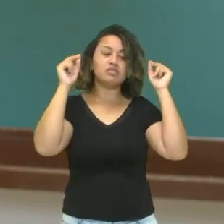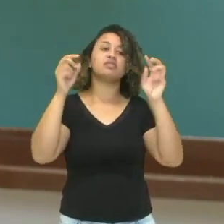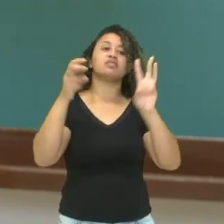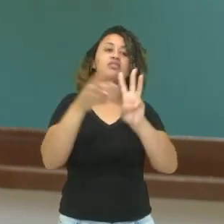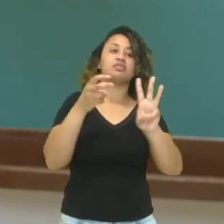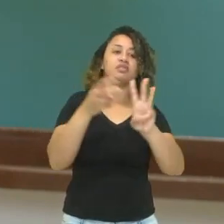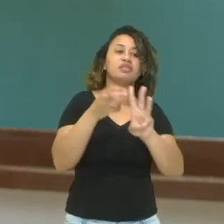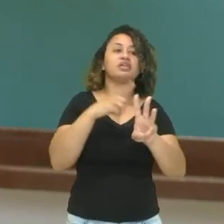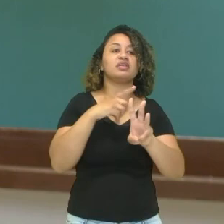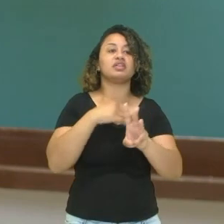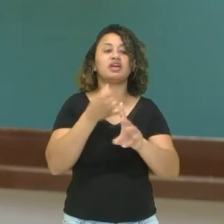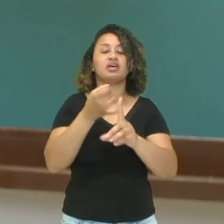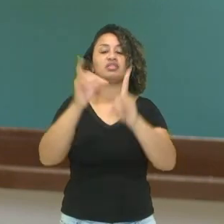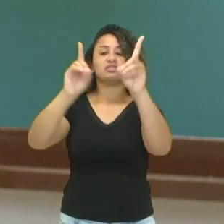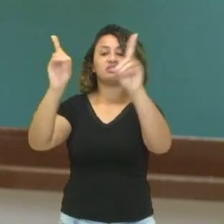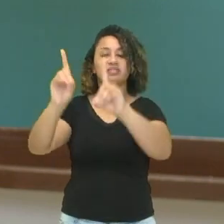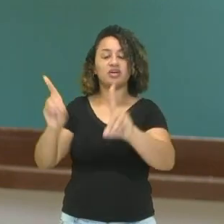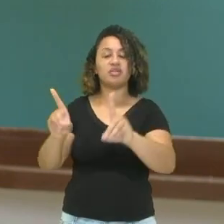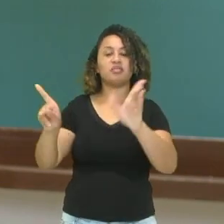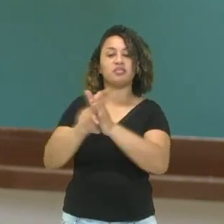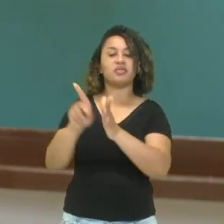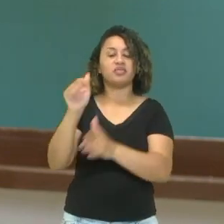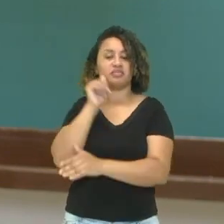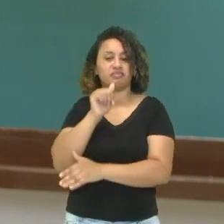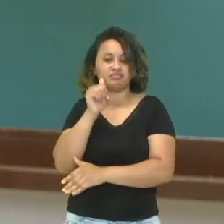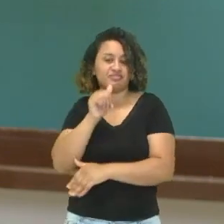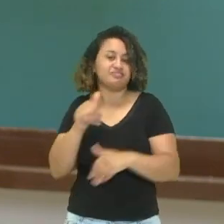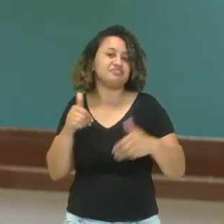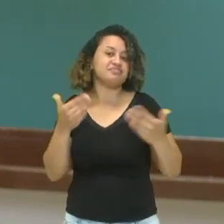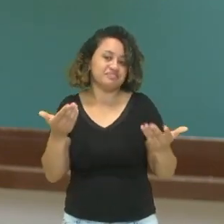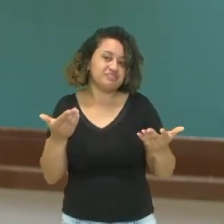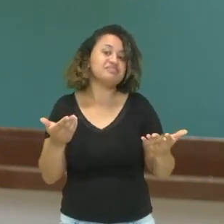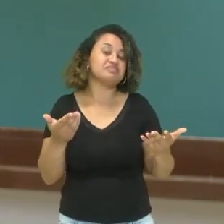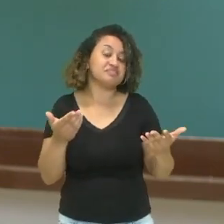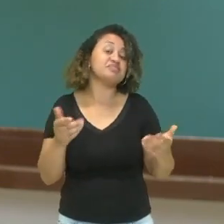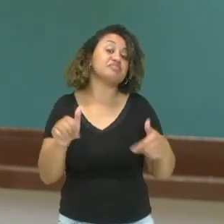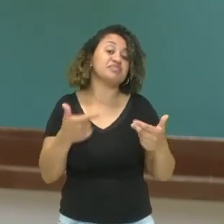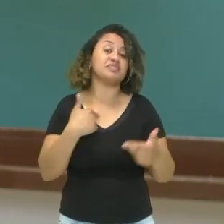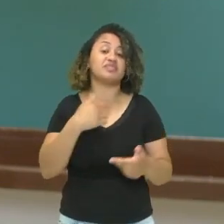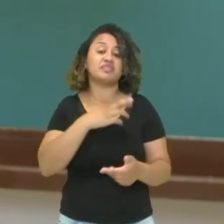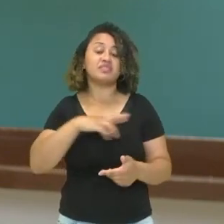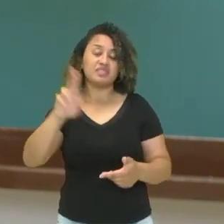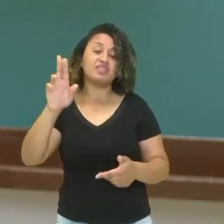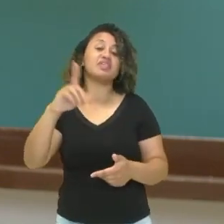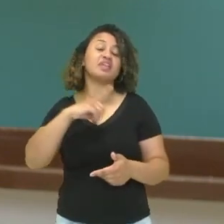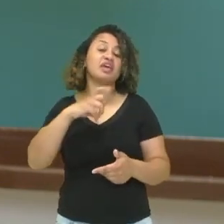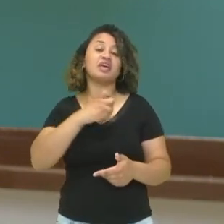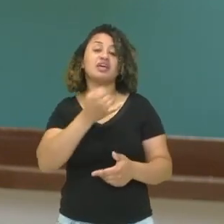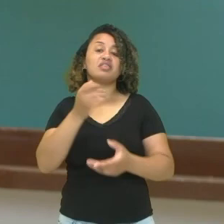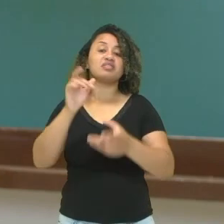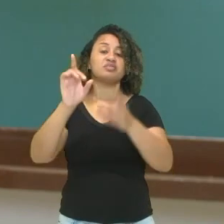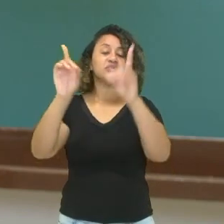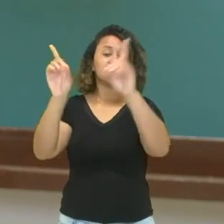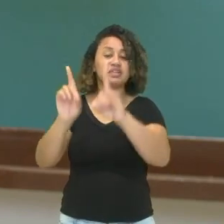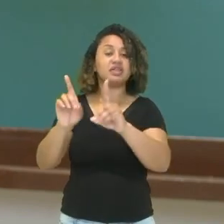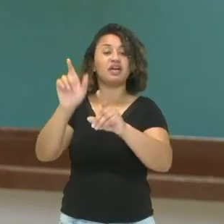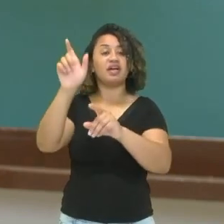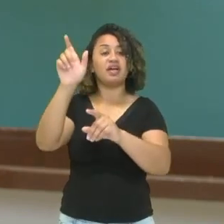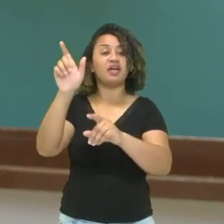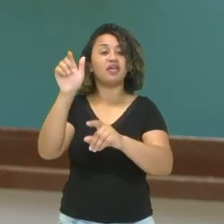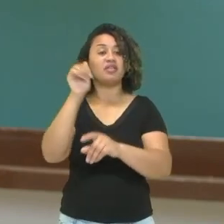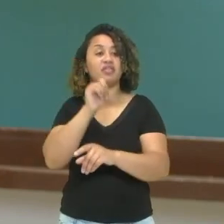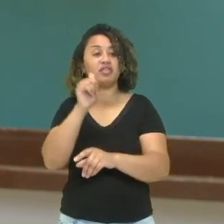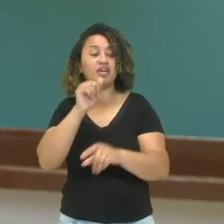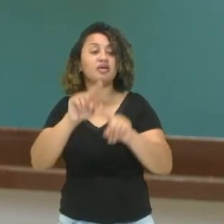existem deuses, divindades femininas. Bom, existem nas religiões divindades femininas, mas também temos muitas